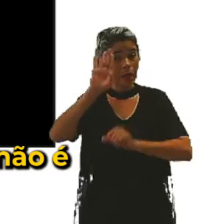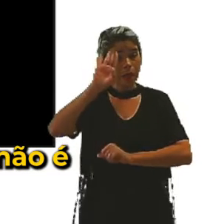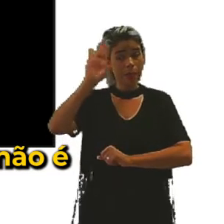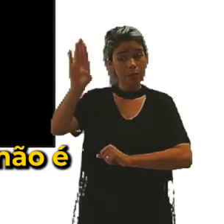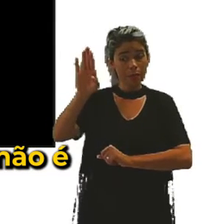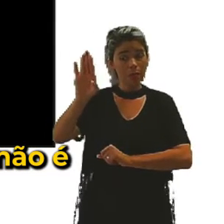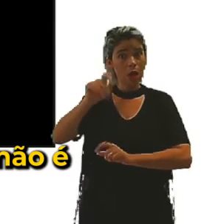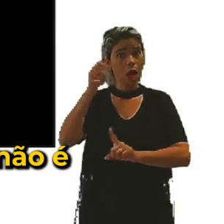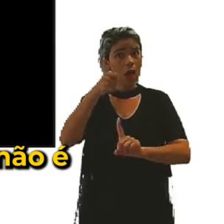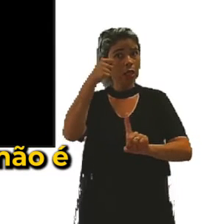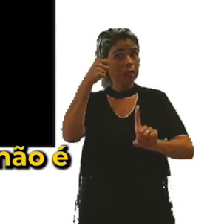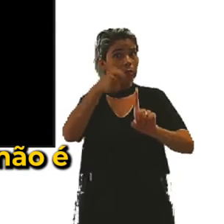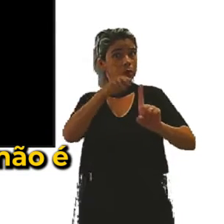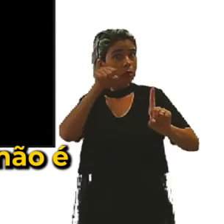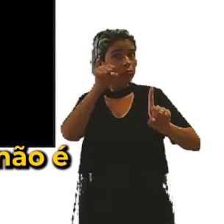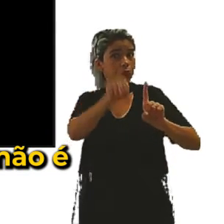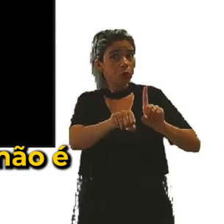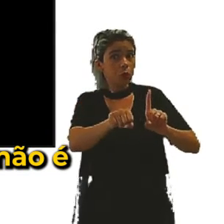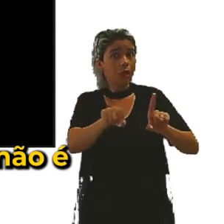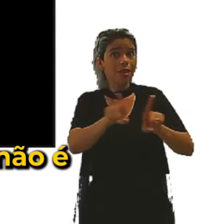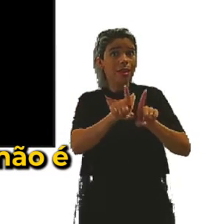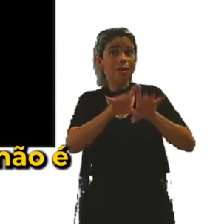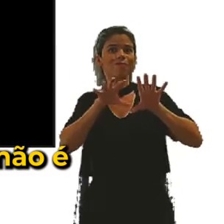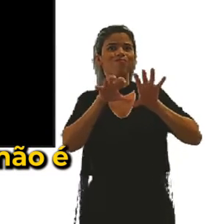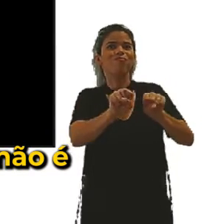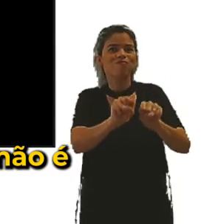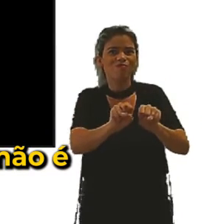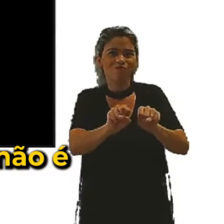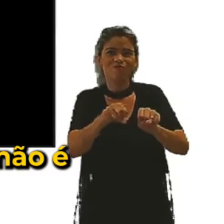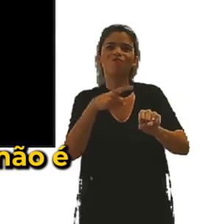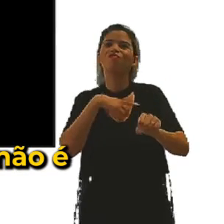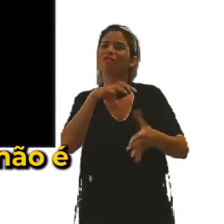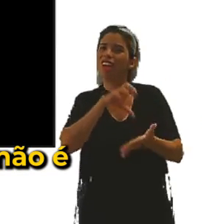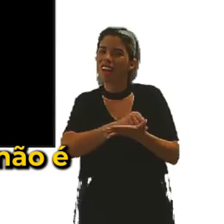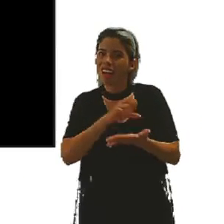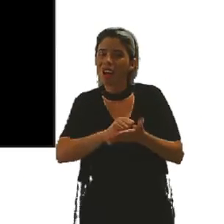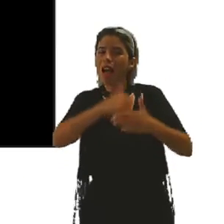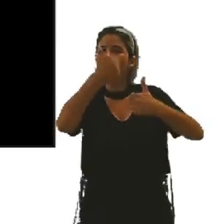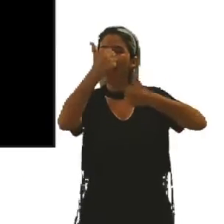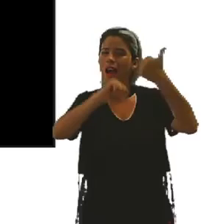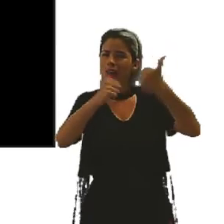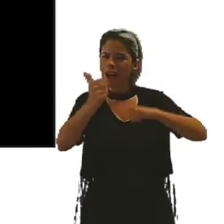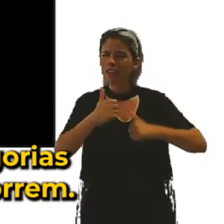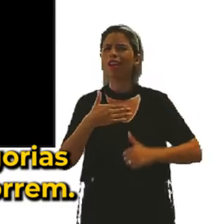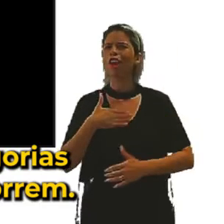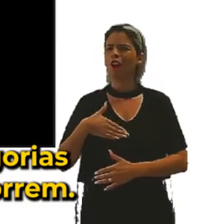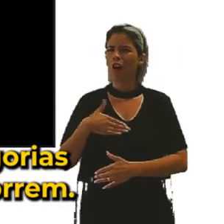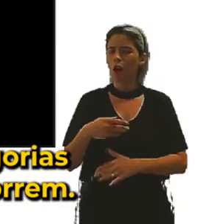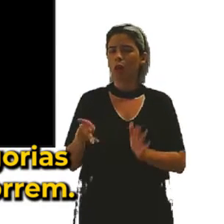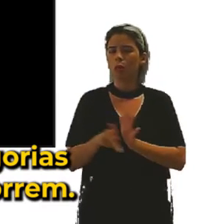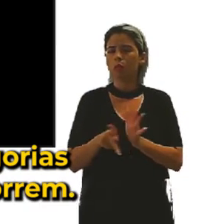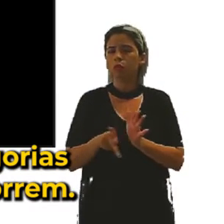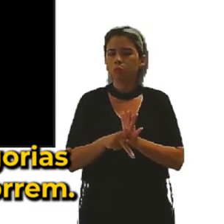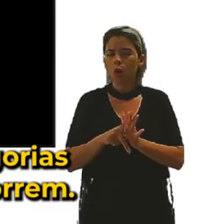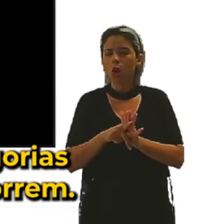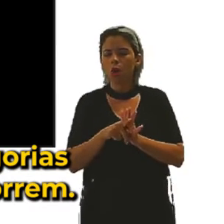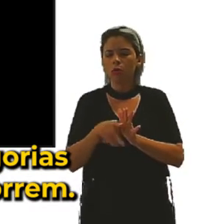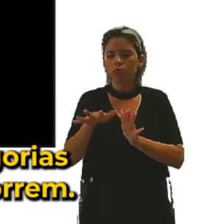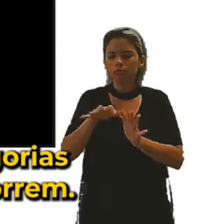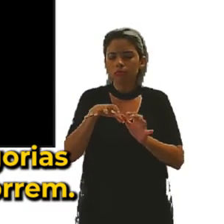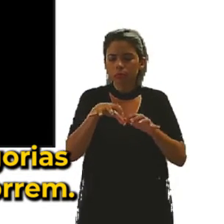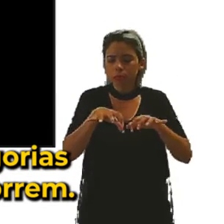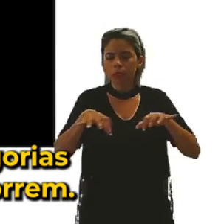e especificamente os crimes de estupro, não é? Analisar ali, estabelecer, então,